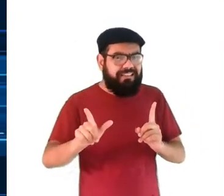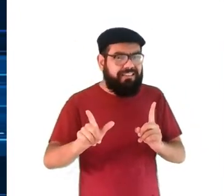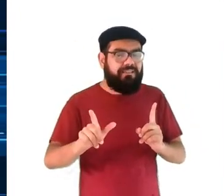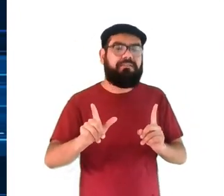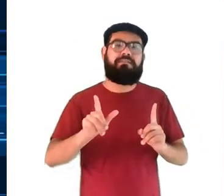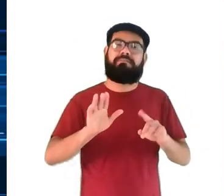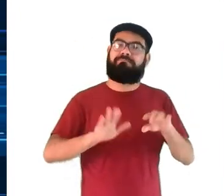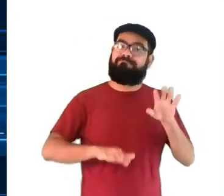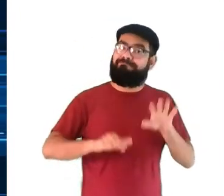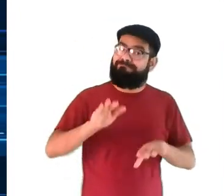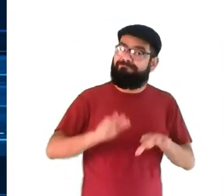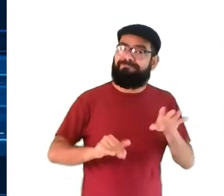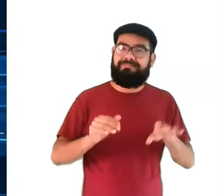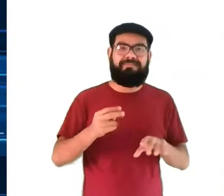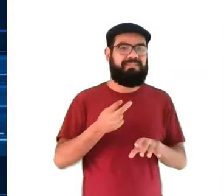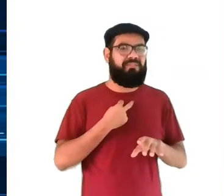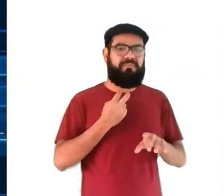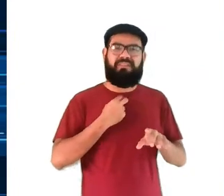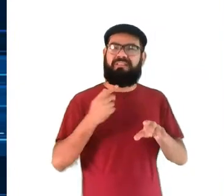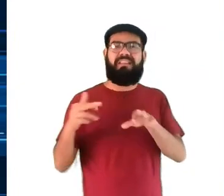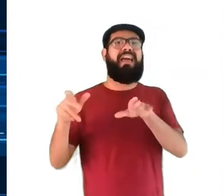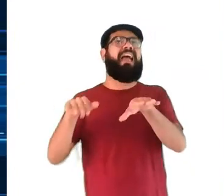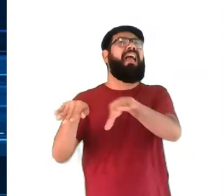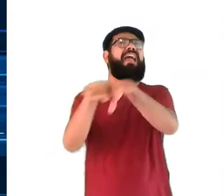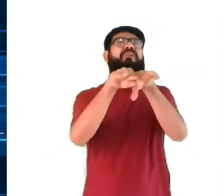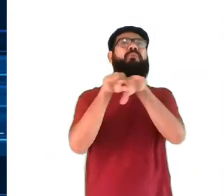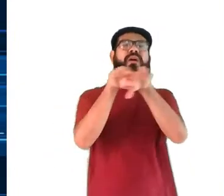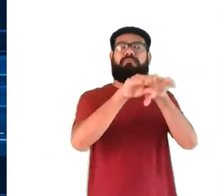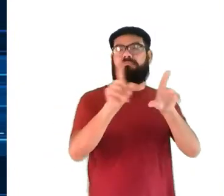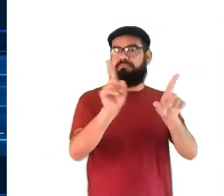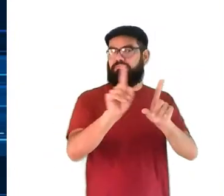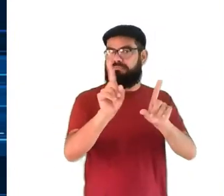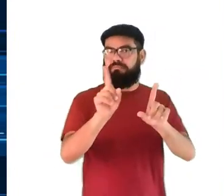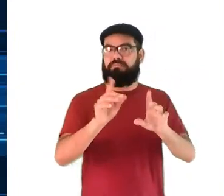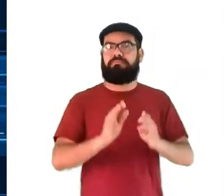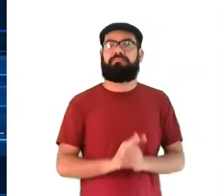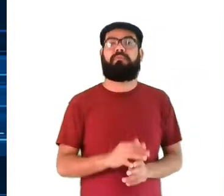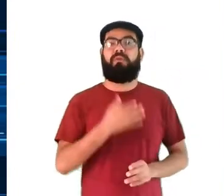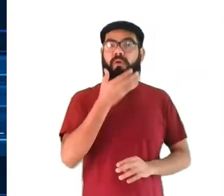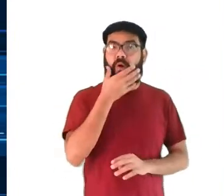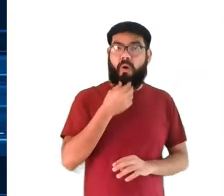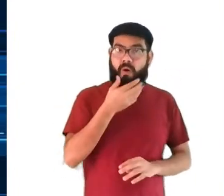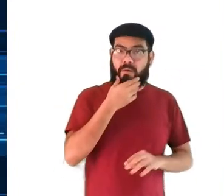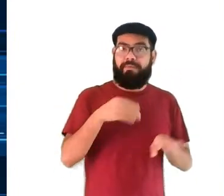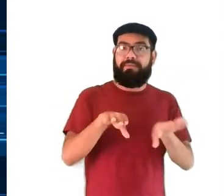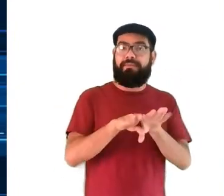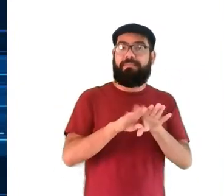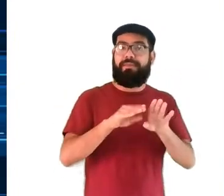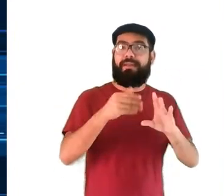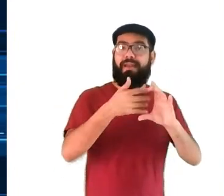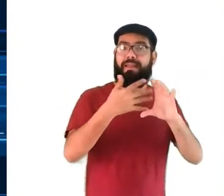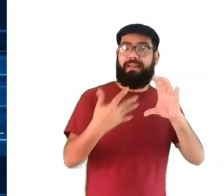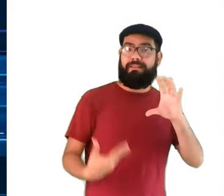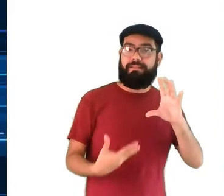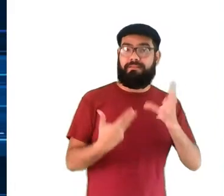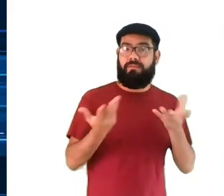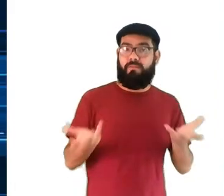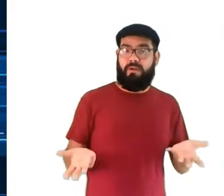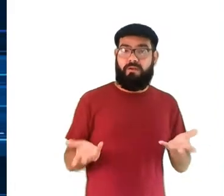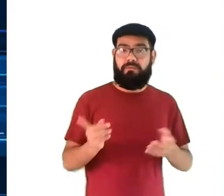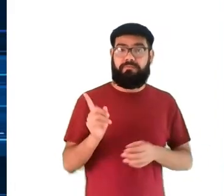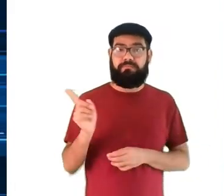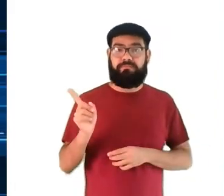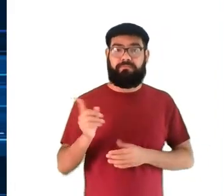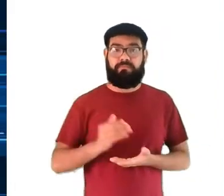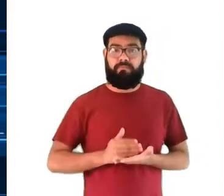podemos generalizar essa mudança. No menino também, uma outra característica é o início